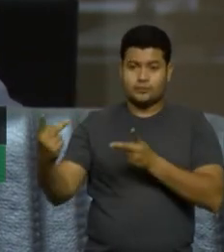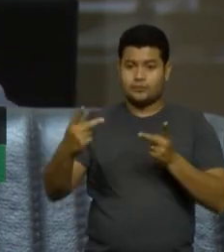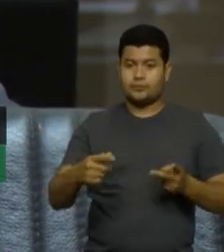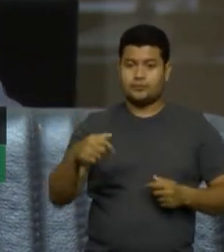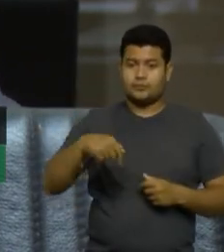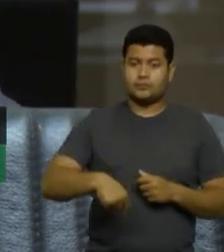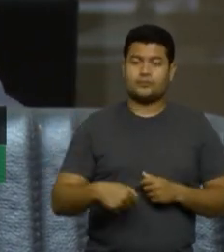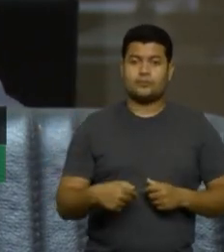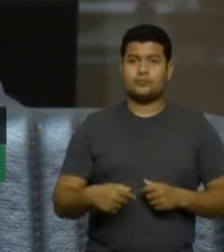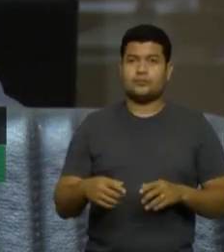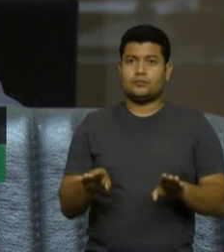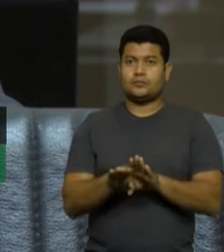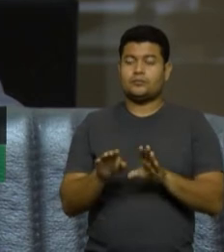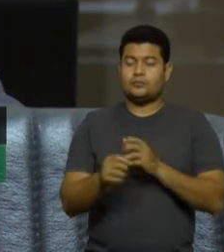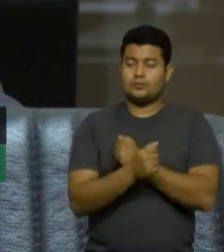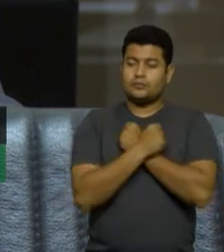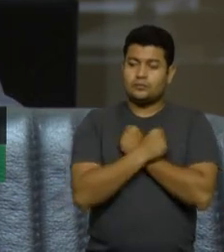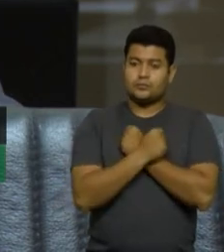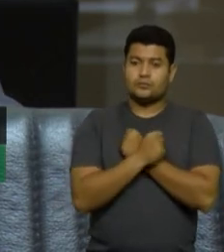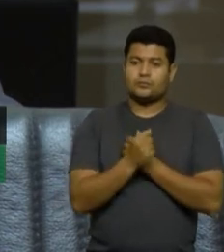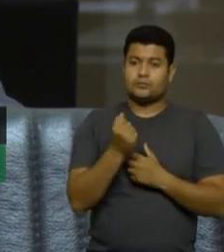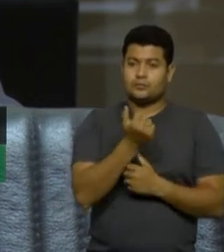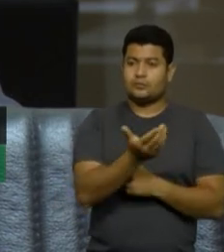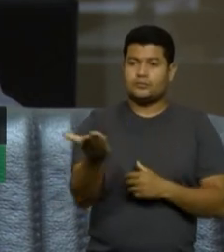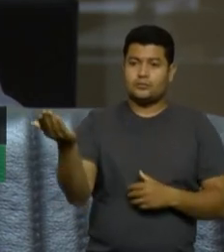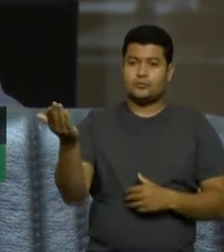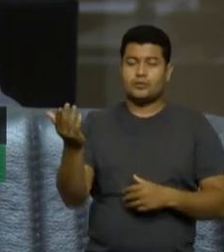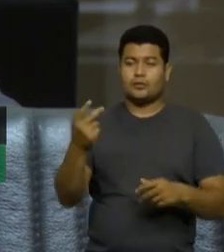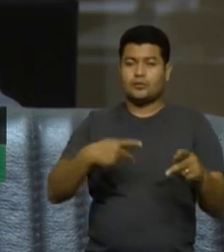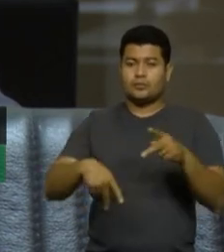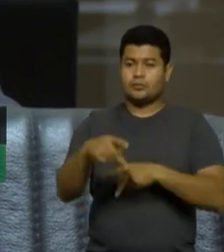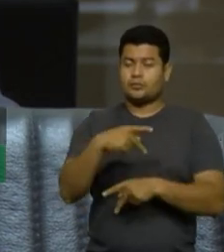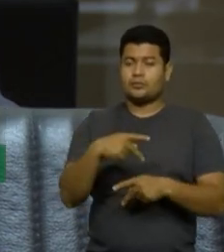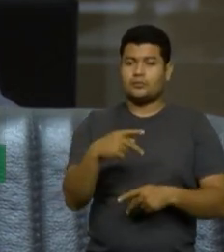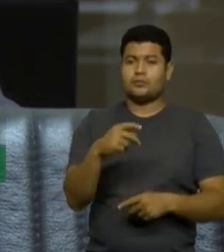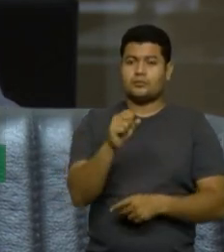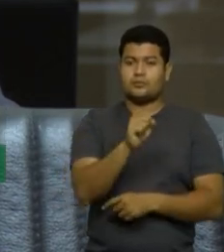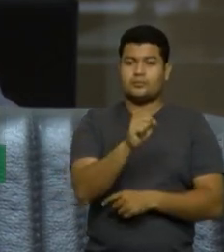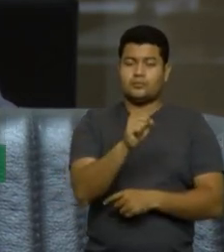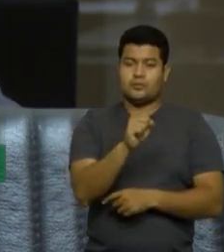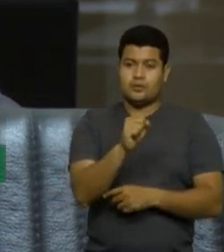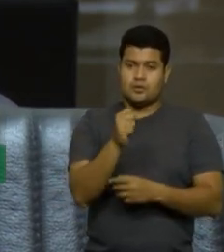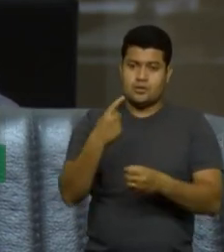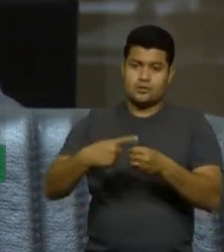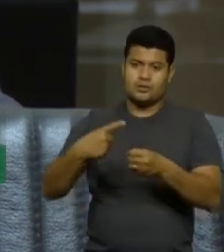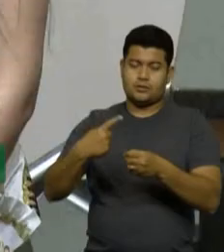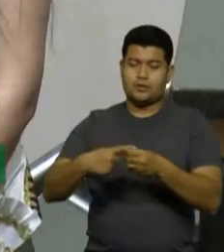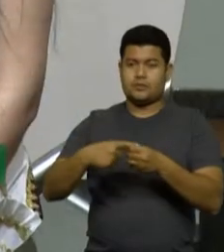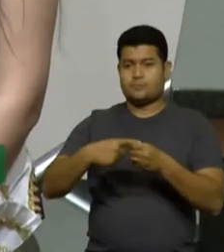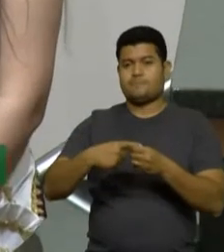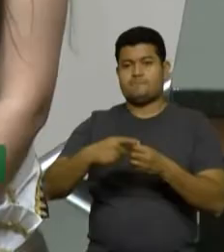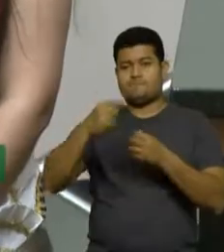E também leva o nosso abraço lá a todos os munícipes desse querido município do nosso estado de Santa Catarina. Parabéns.